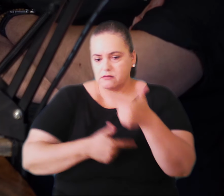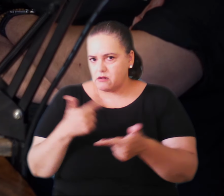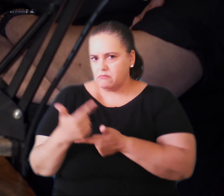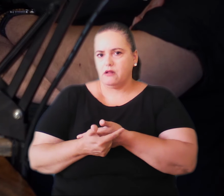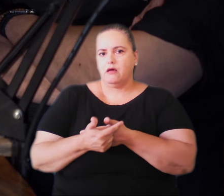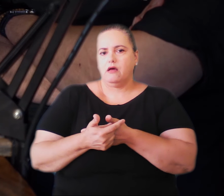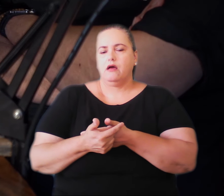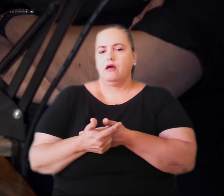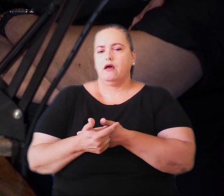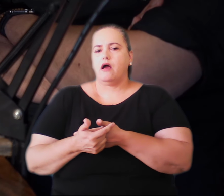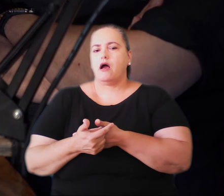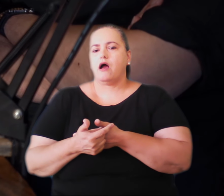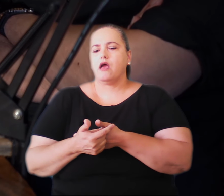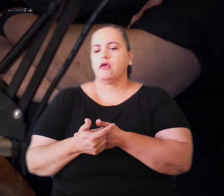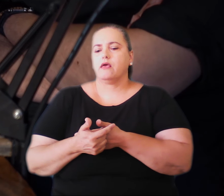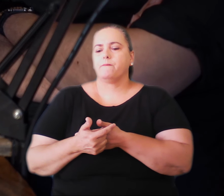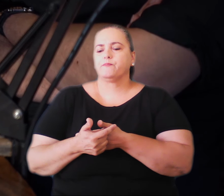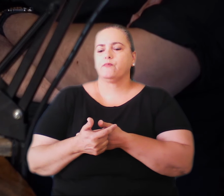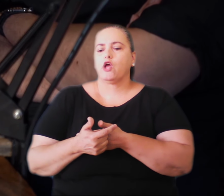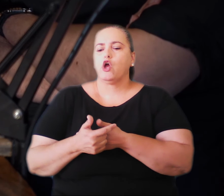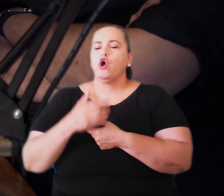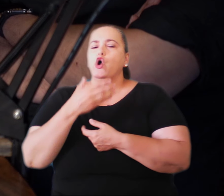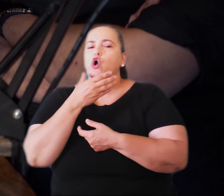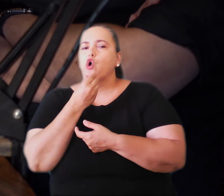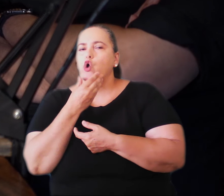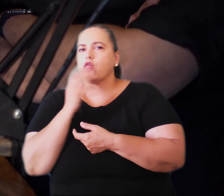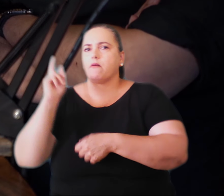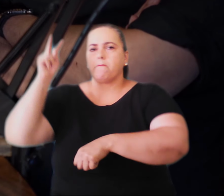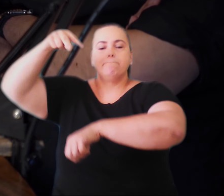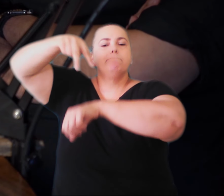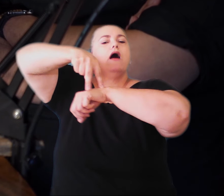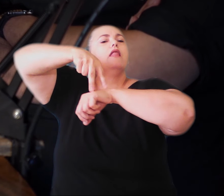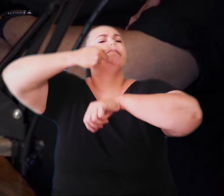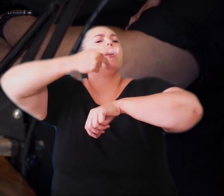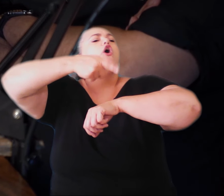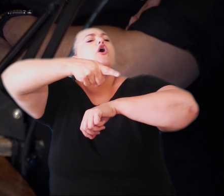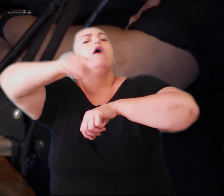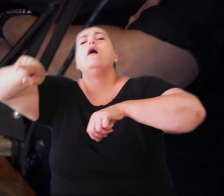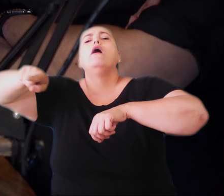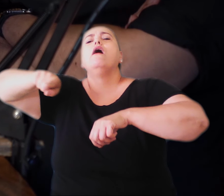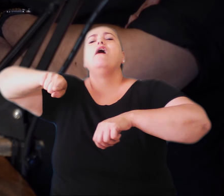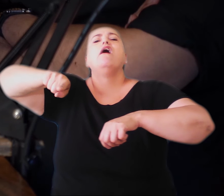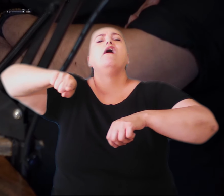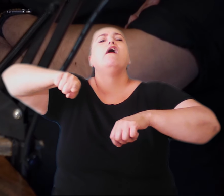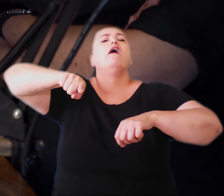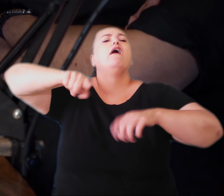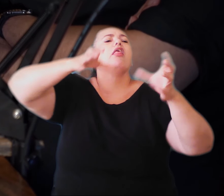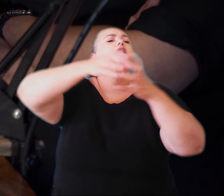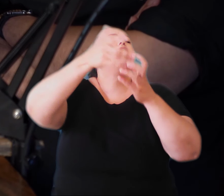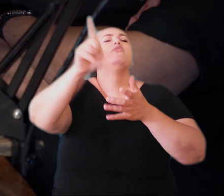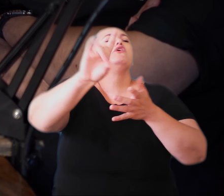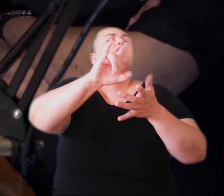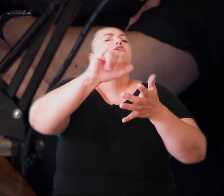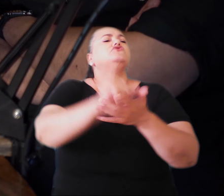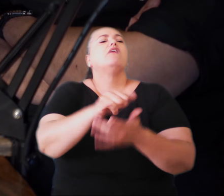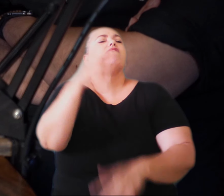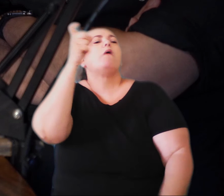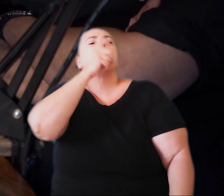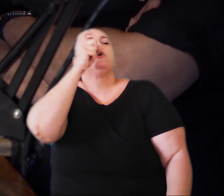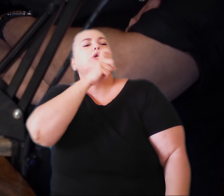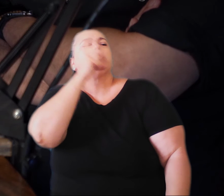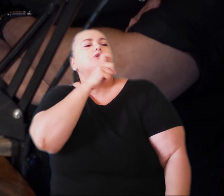subiu em cima de uma mesa. E eu me lembro disso. Ele disse assim, ó, pessoal, esse negócio de conjunto não ter data é um pouco de mentira, porque